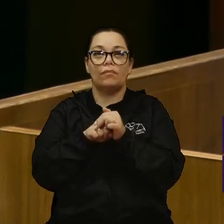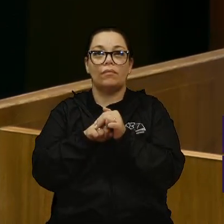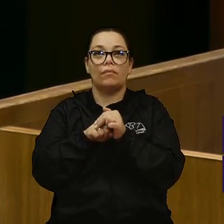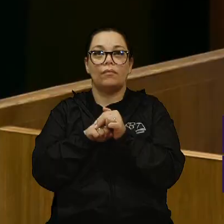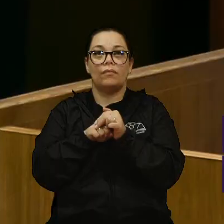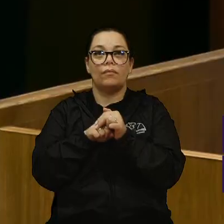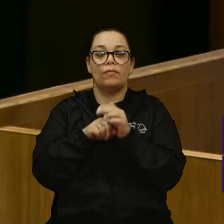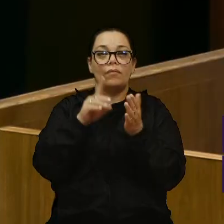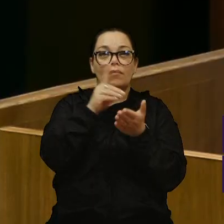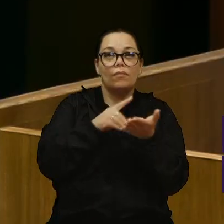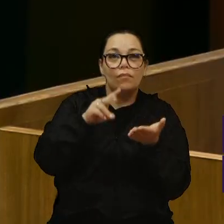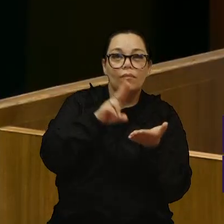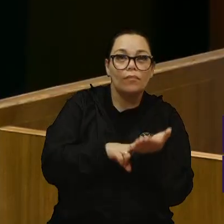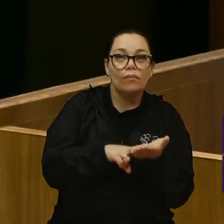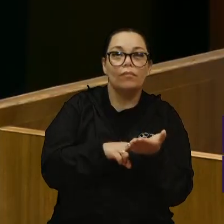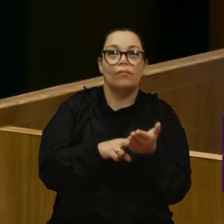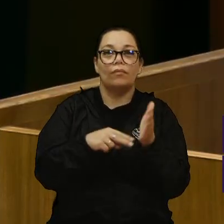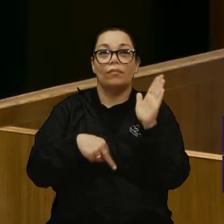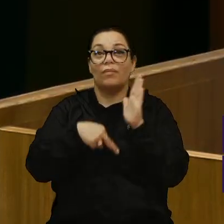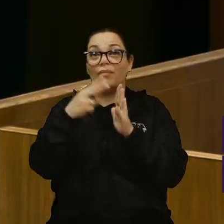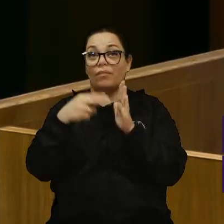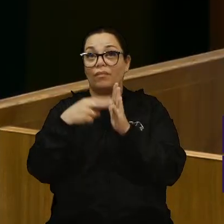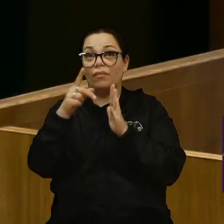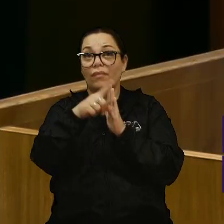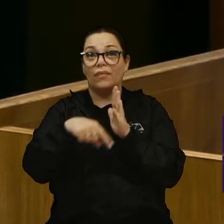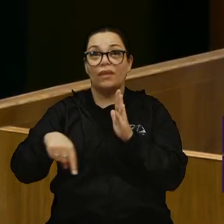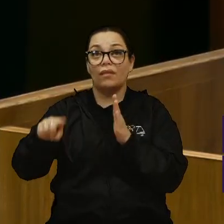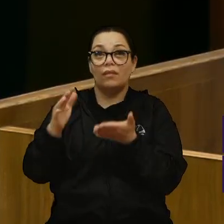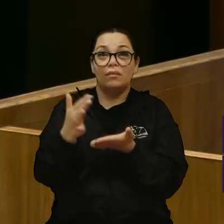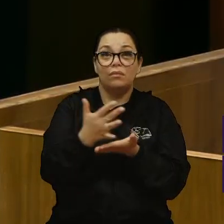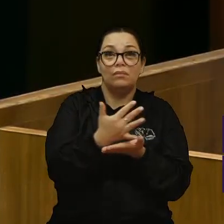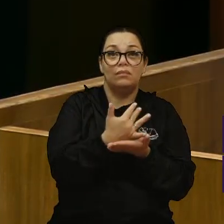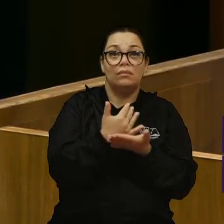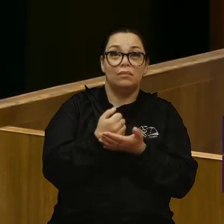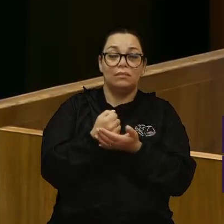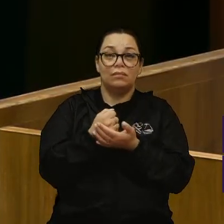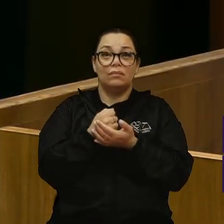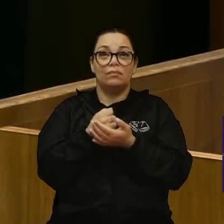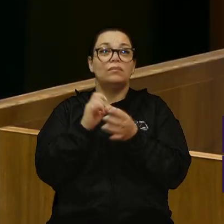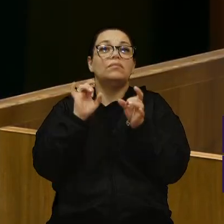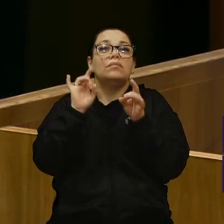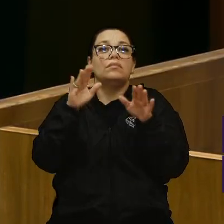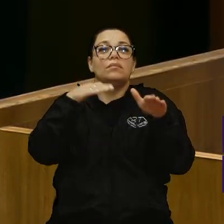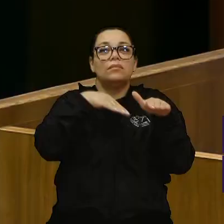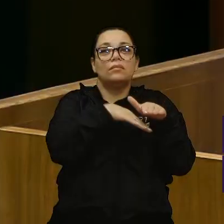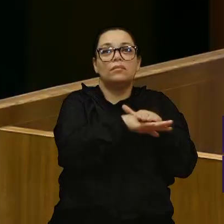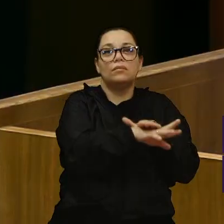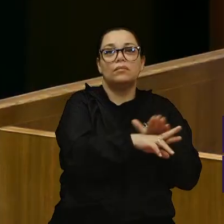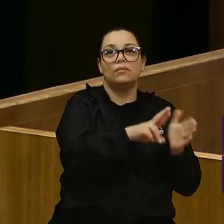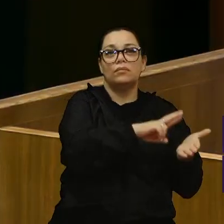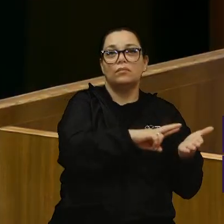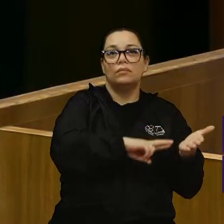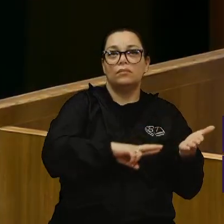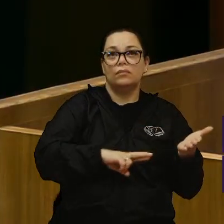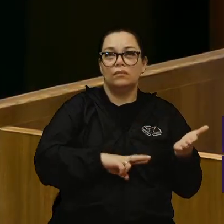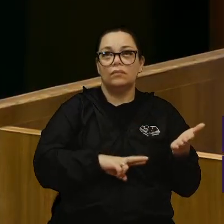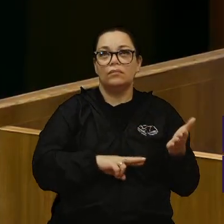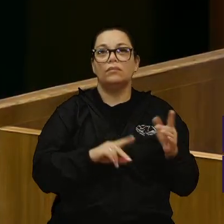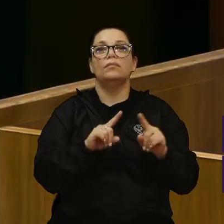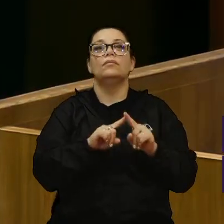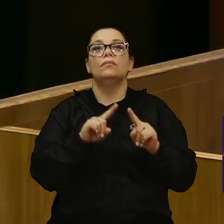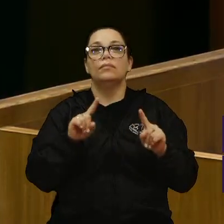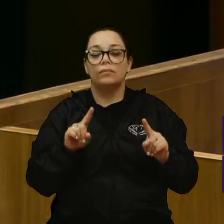os diagnósticos e as vozes que nós recolhemos não fiquem apenas em relatórios e livros,